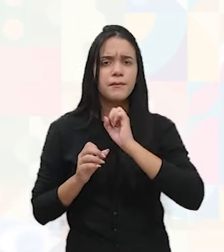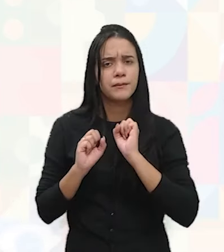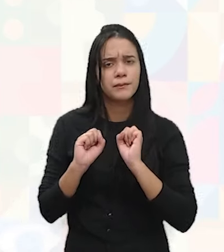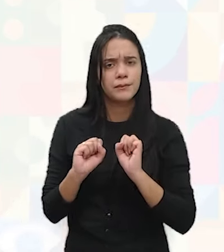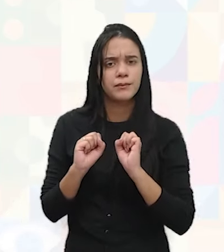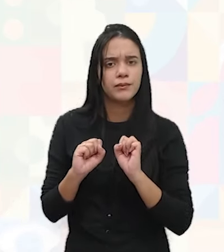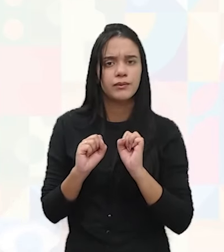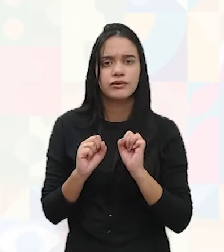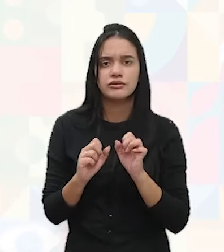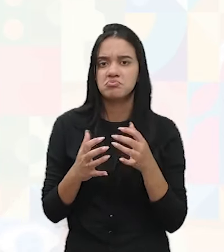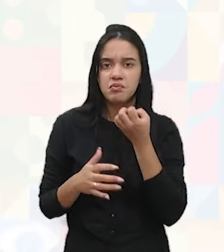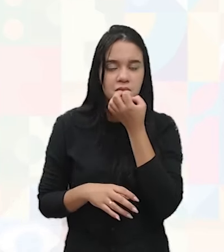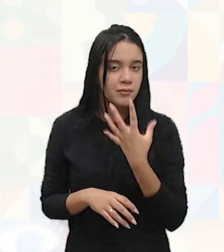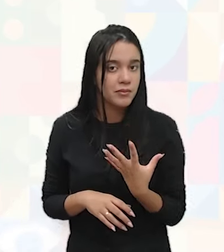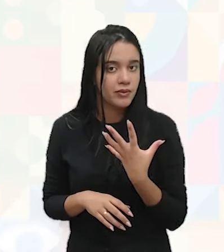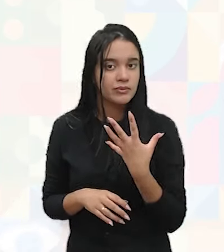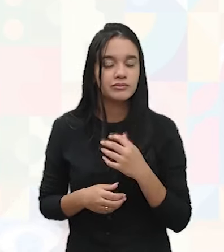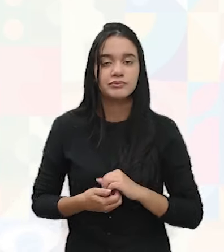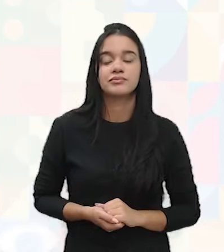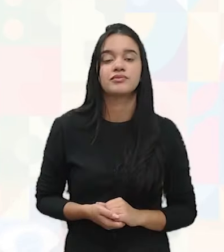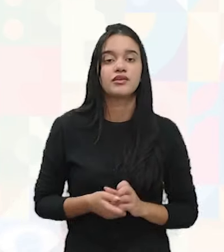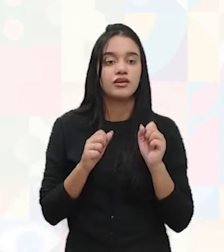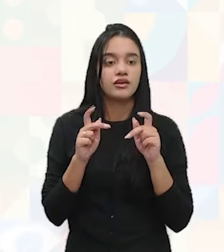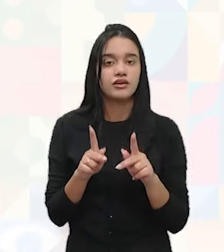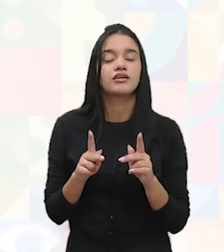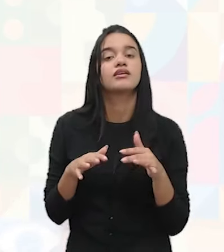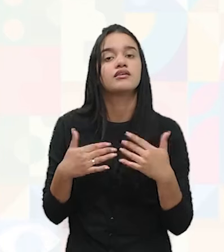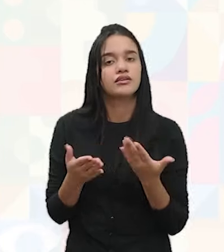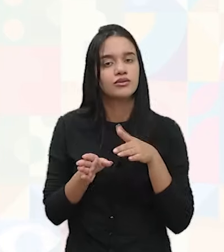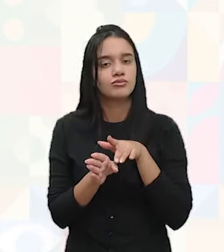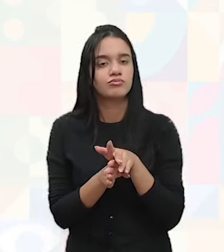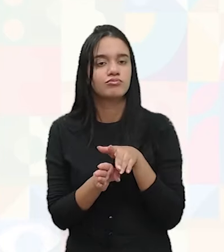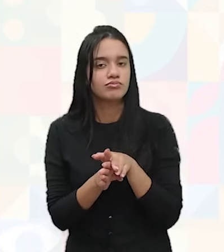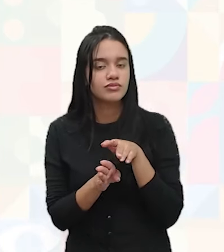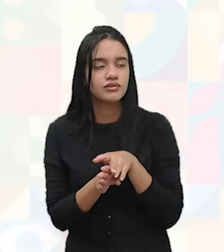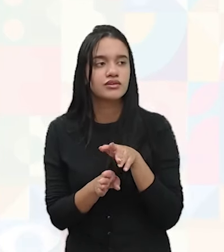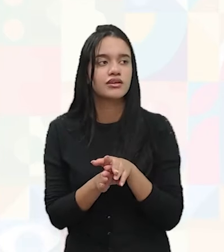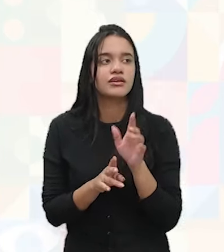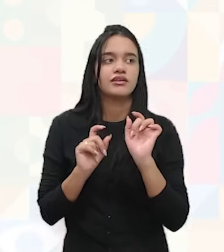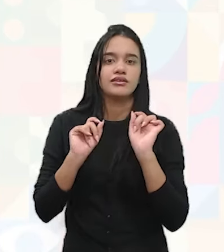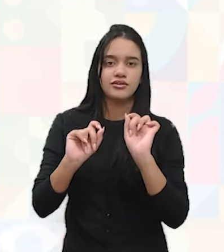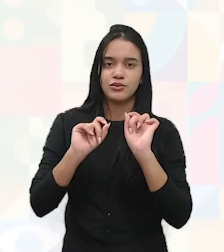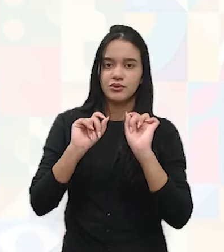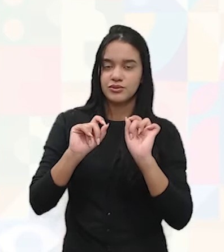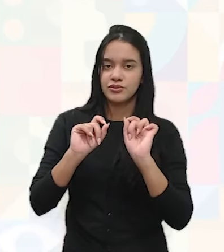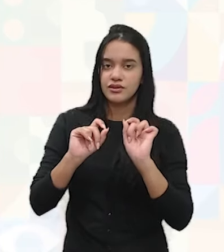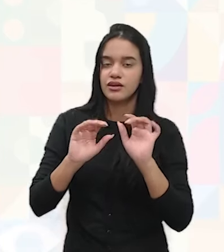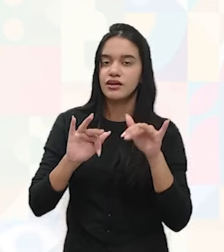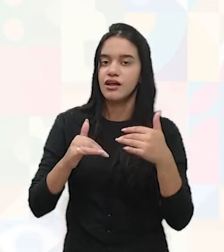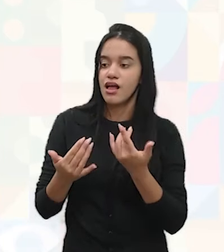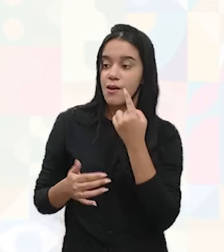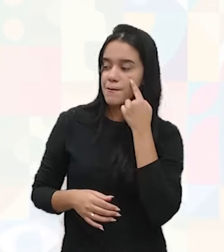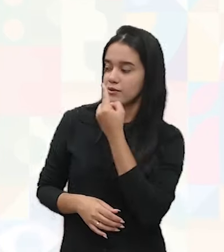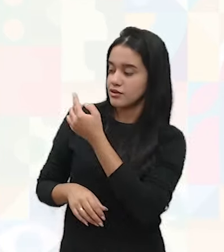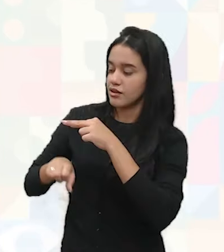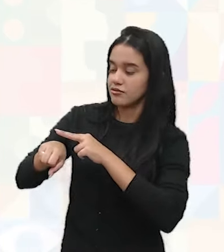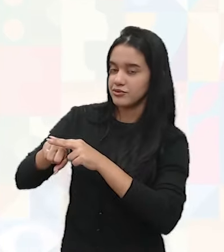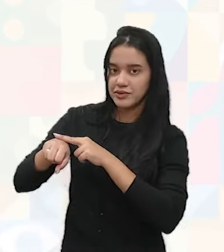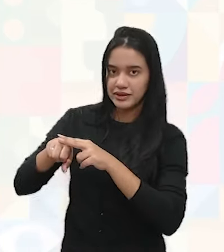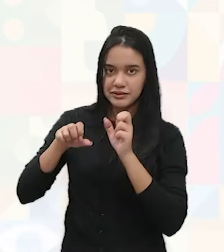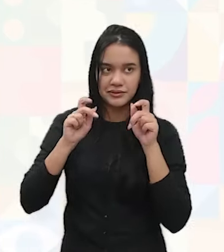ter eficiência que se espera tá certo então indicado é que o ponteiro esteja na indicação verde